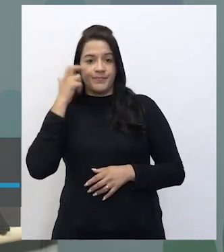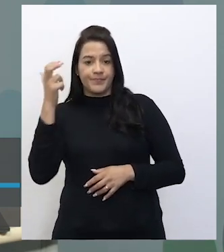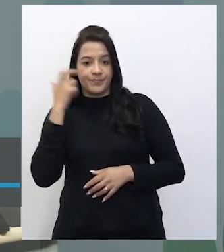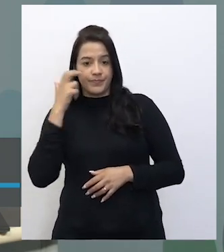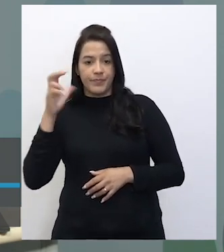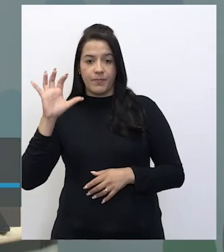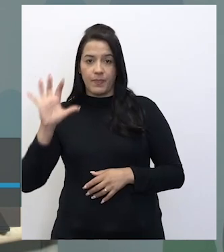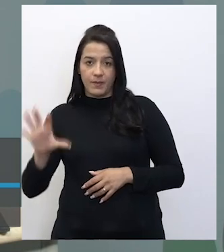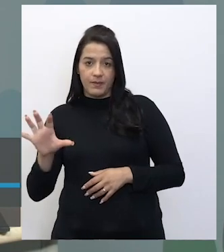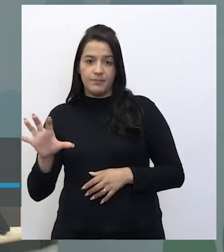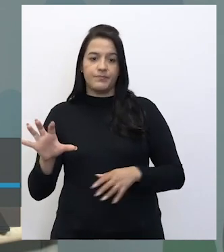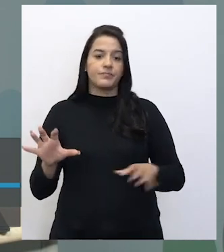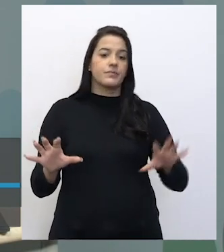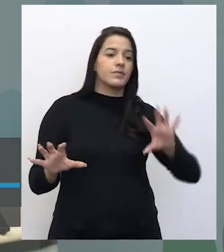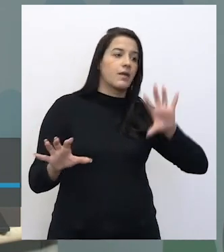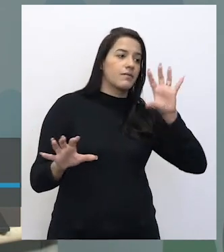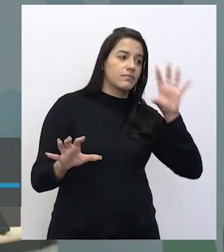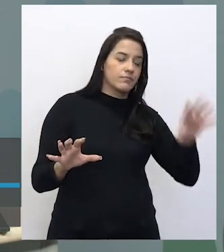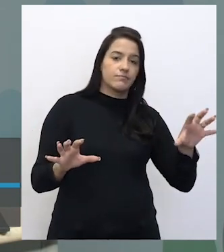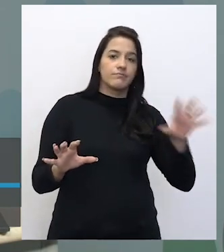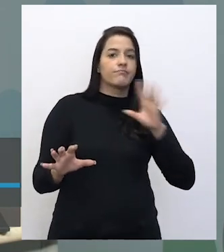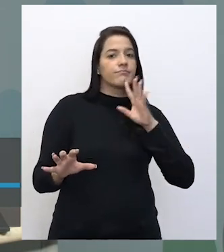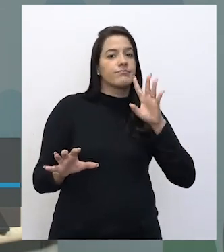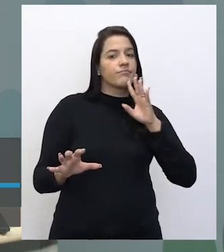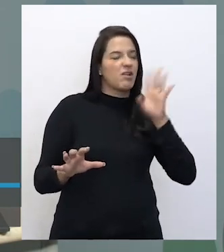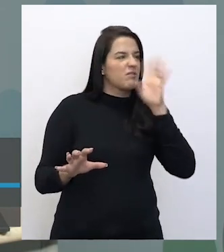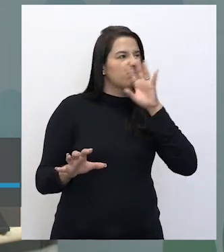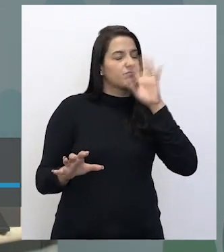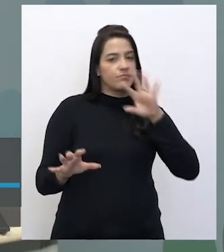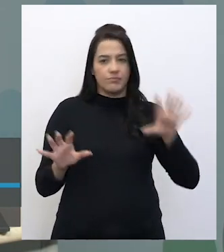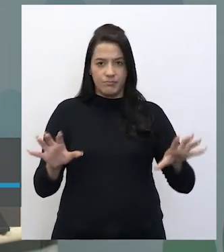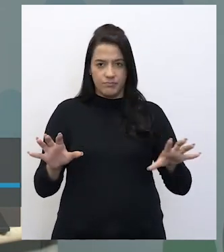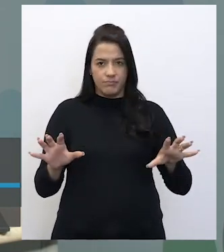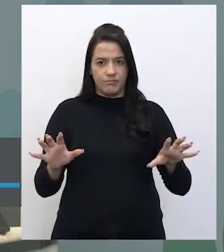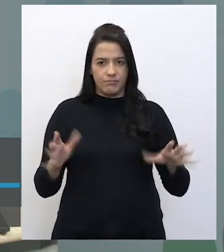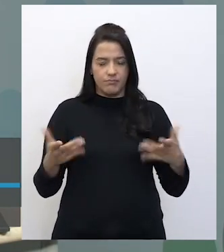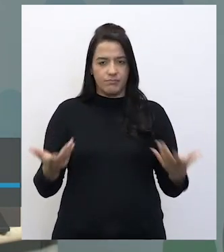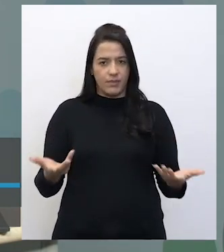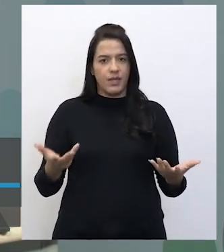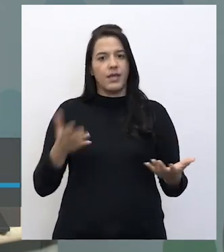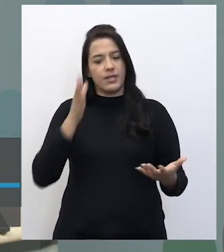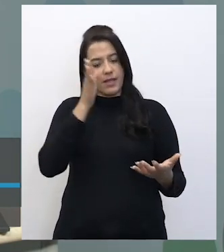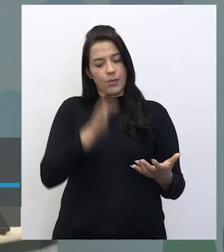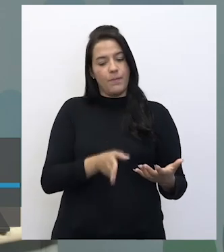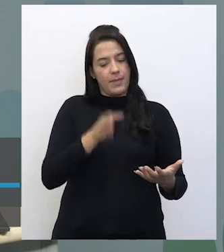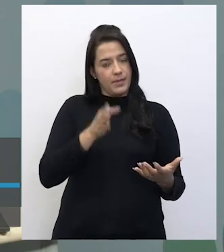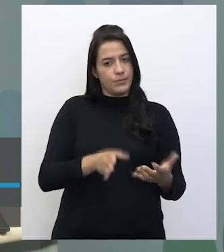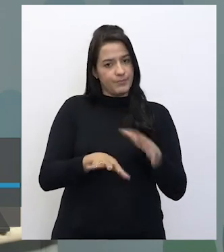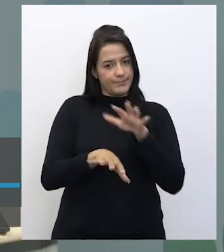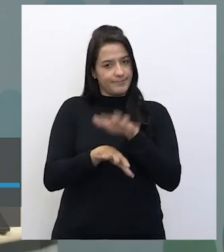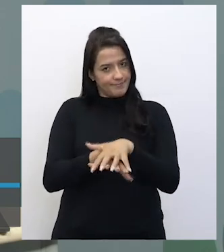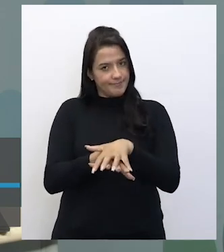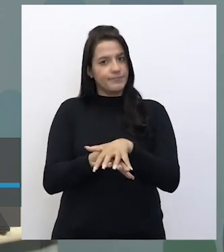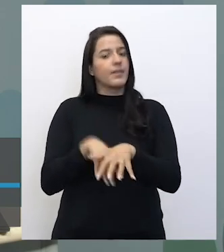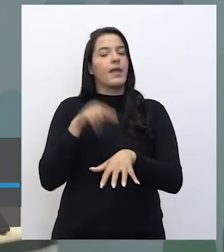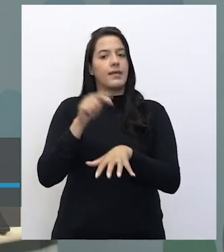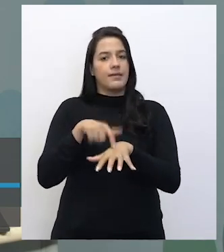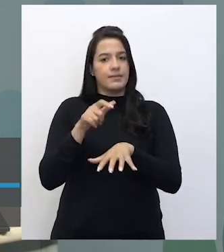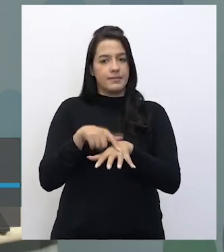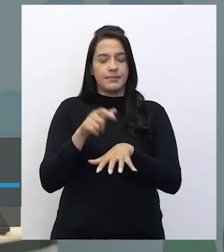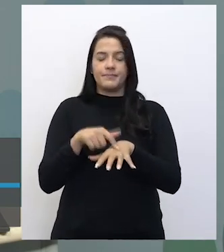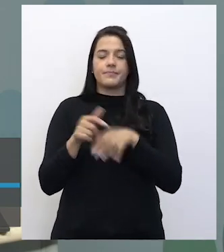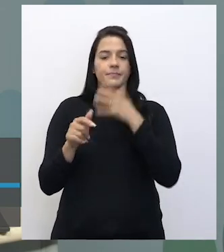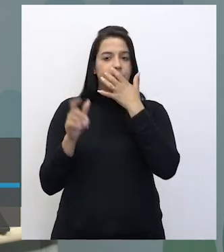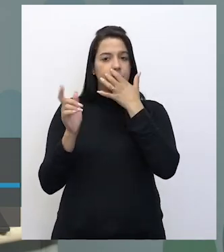na ignorância completa e nem na sabedoria completa, né? Então, esses são os indivíduos que são hábeis,